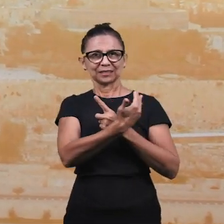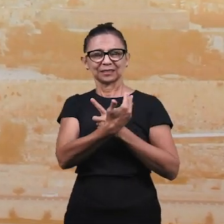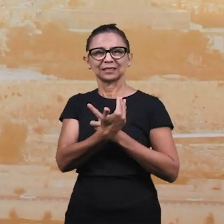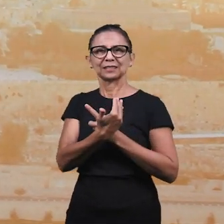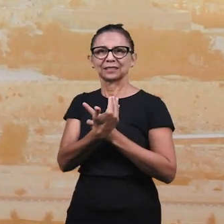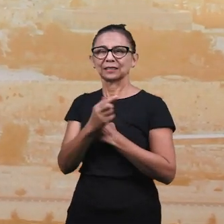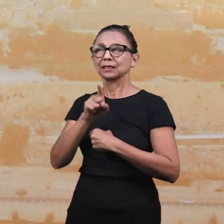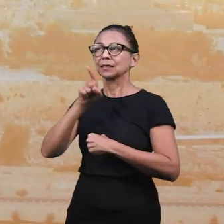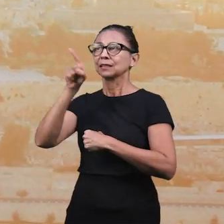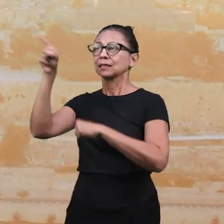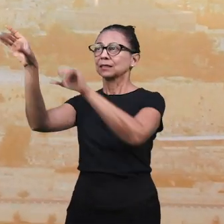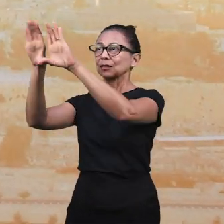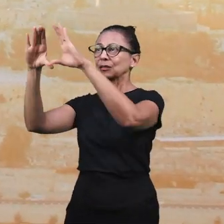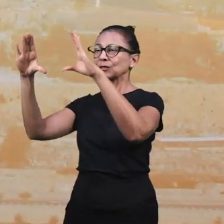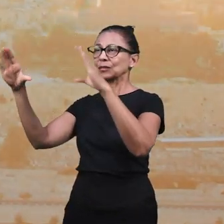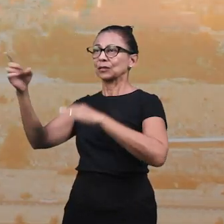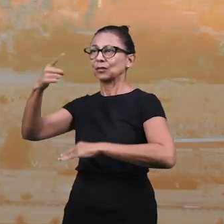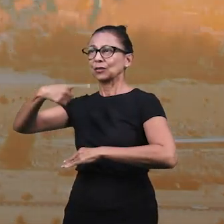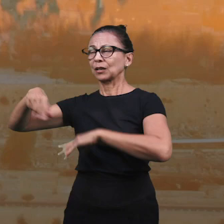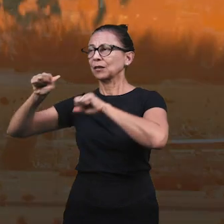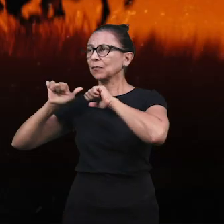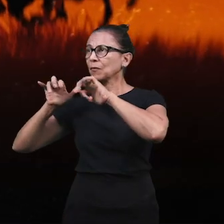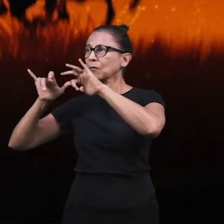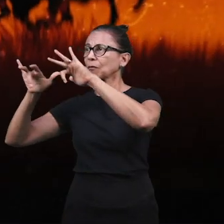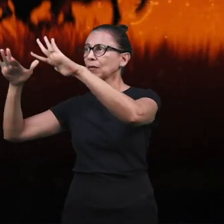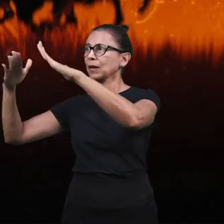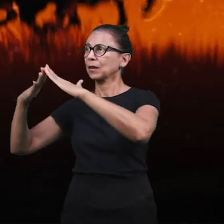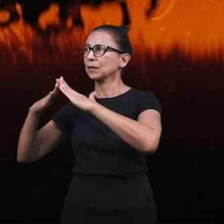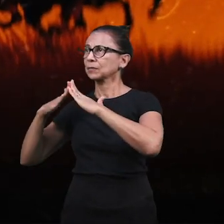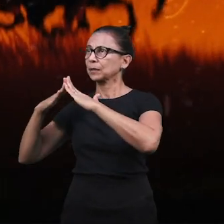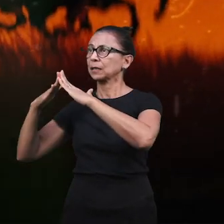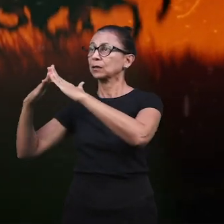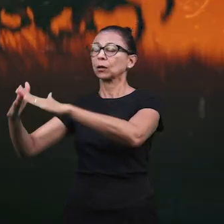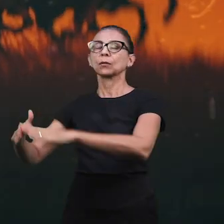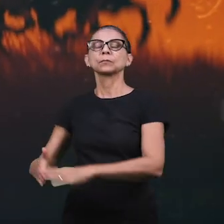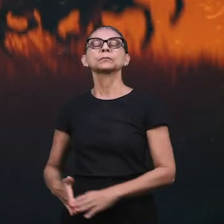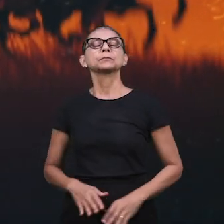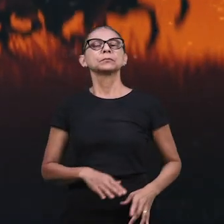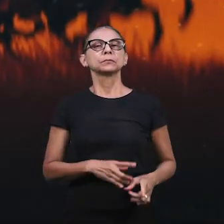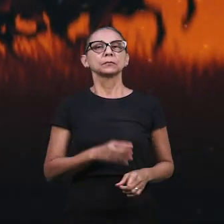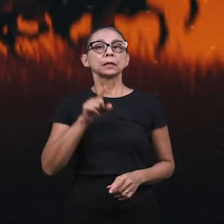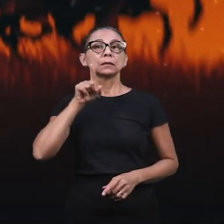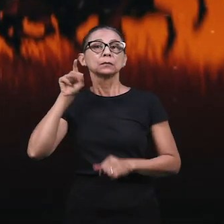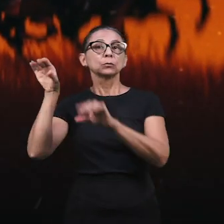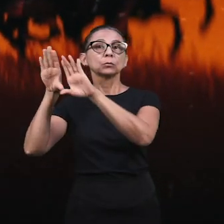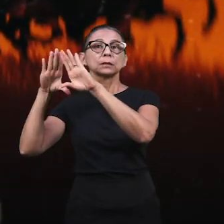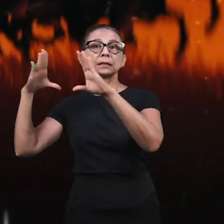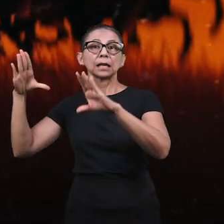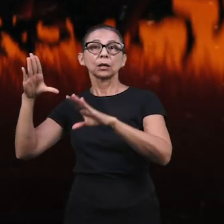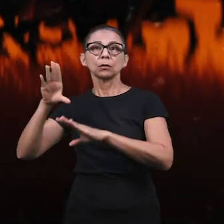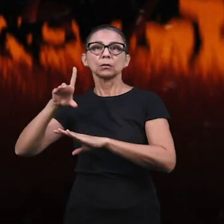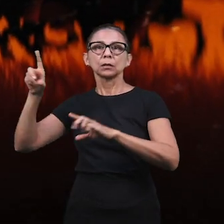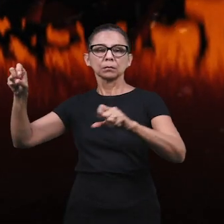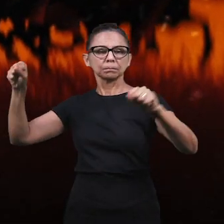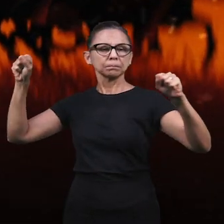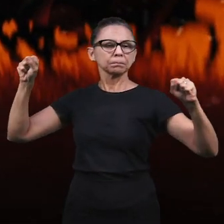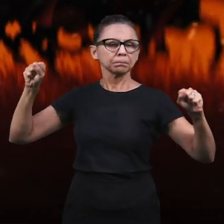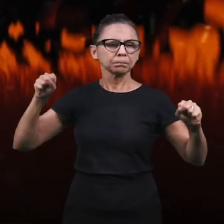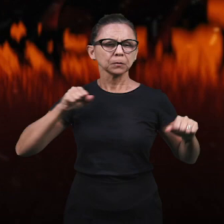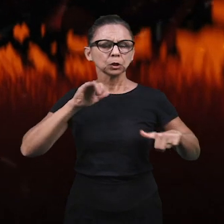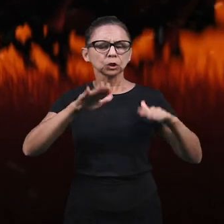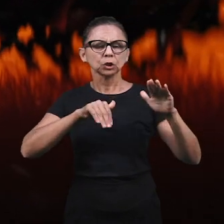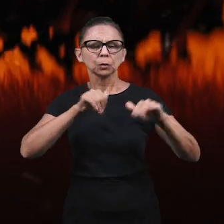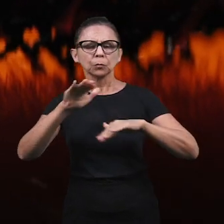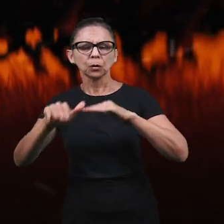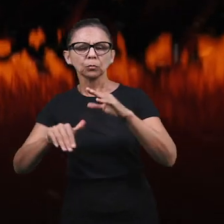ele morar. O Senhor despertou como um